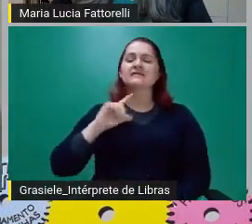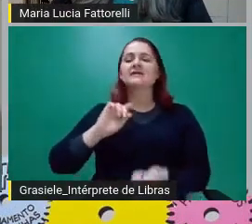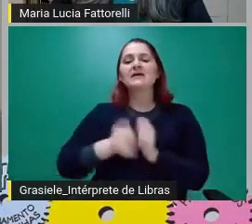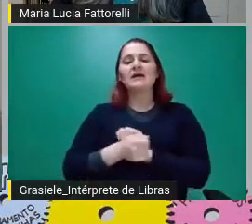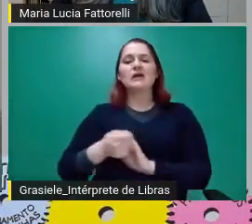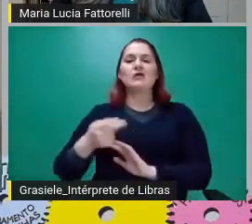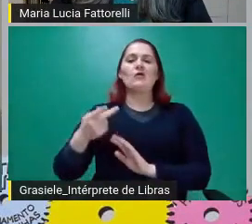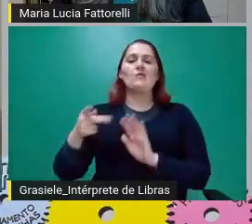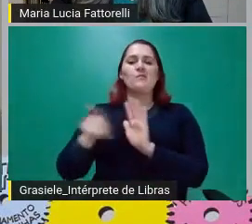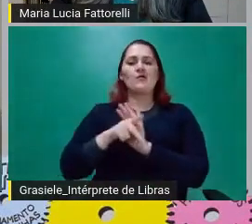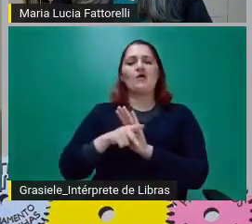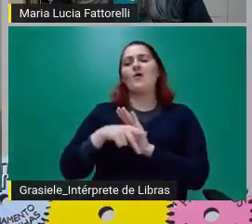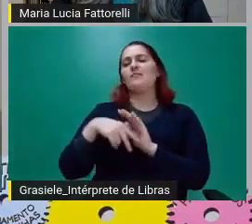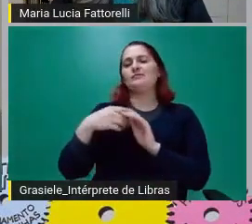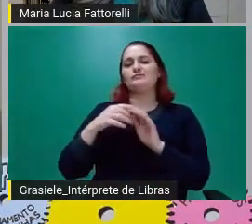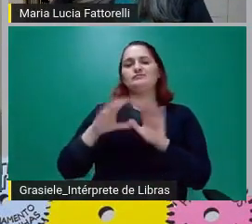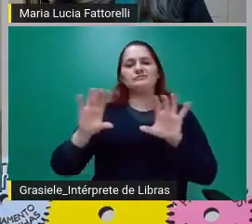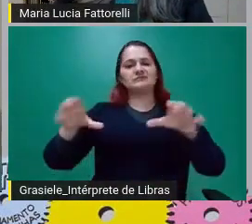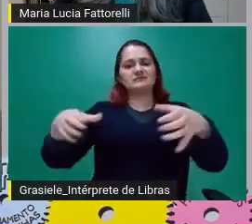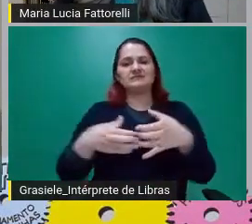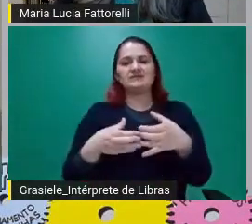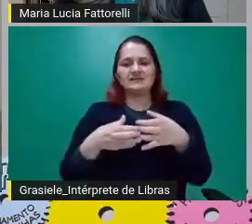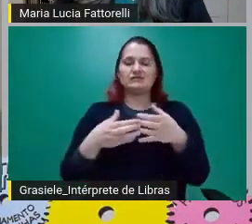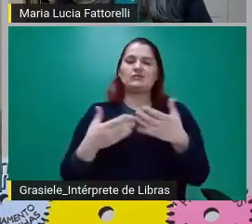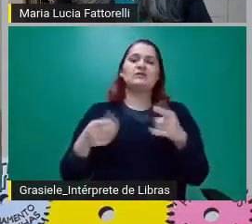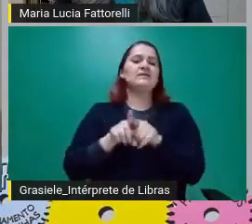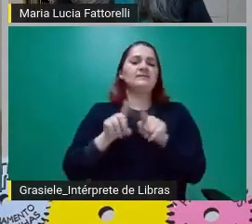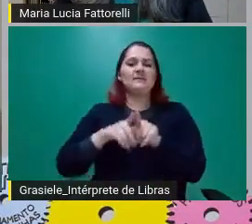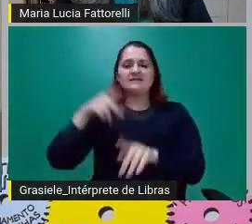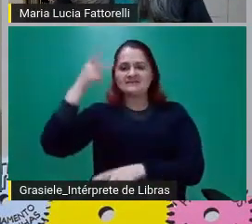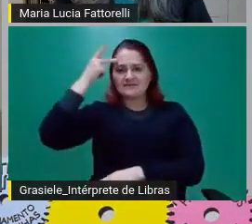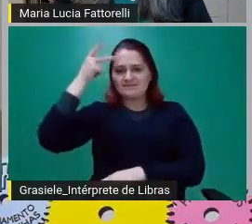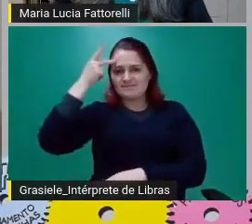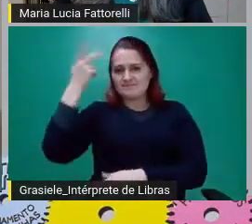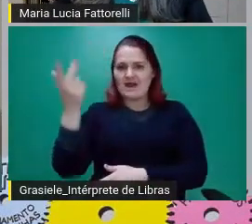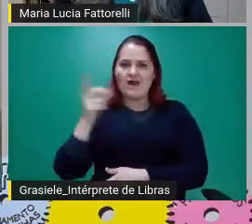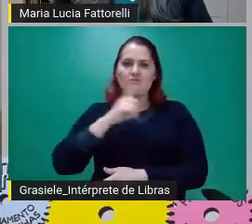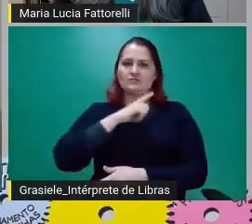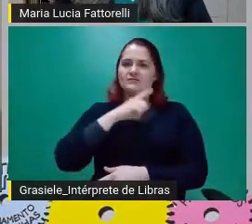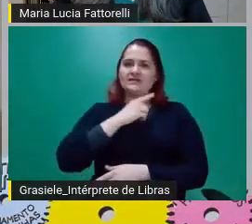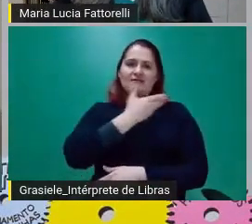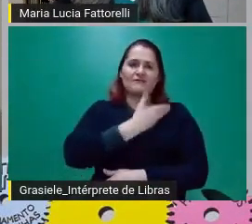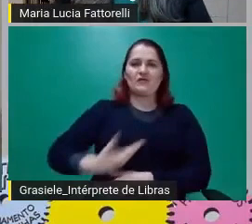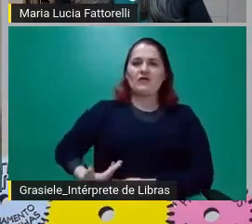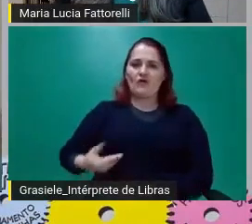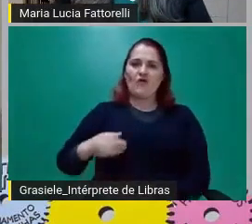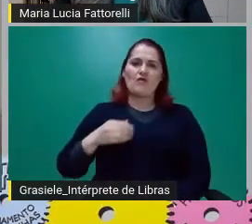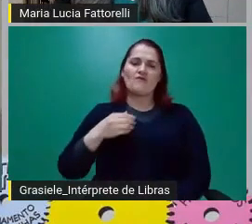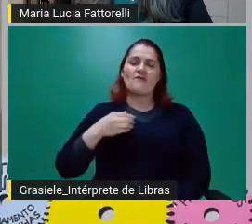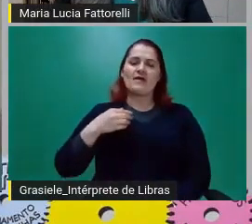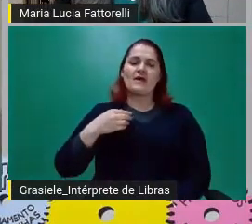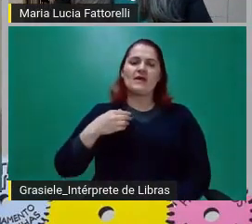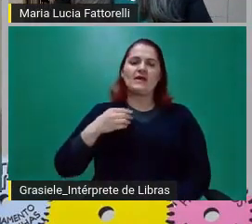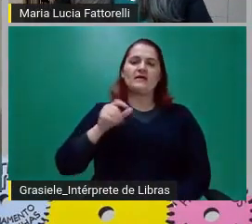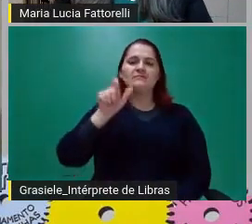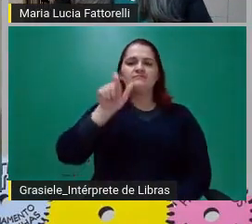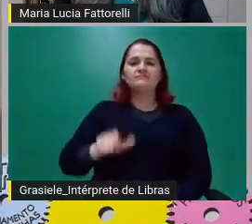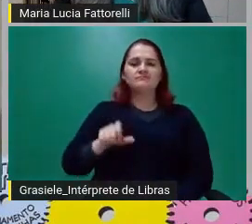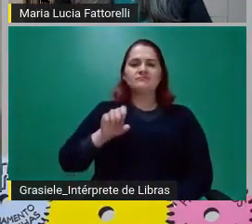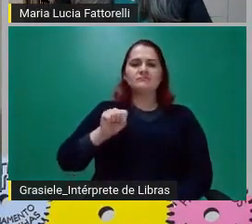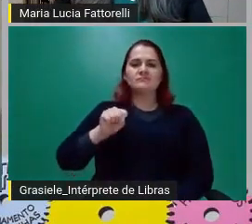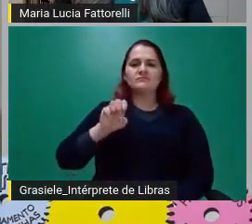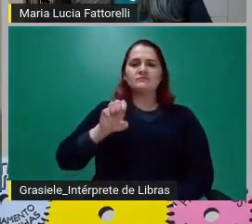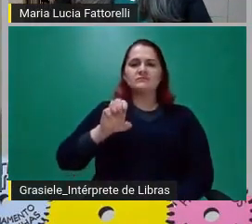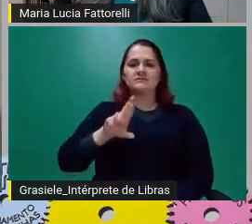São Paulo, no governo Serra, mesmo ilegal, né, estão buscando legalizar um processo, mas lá atrás